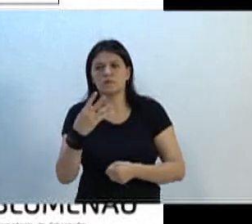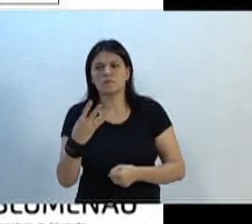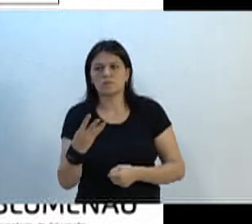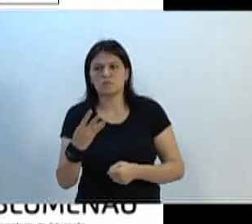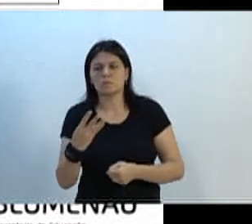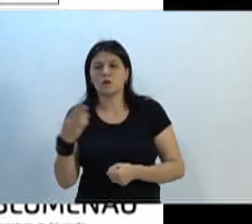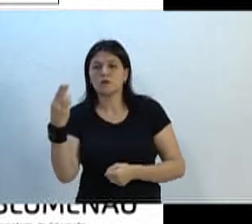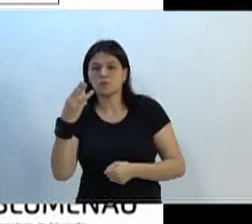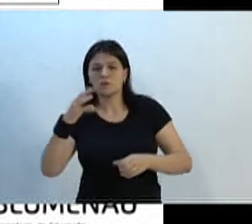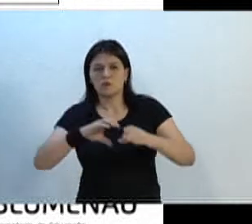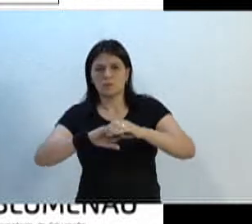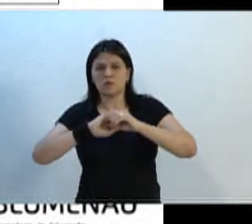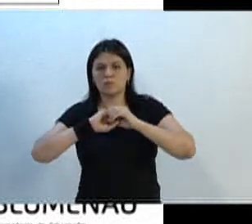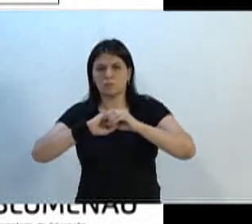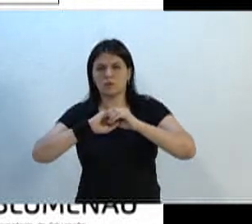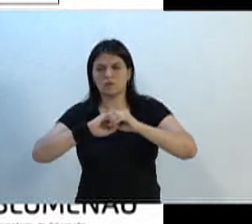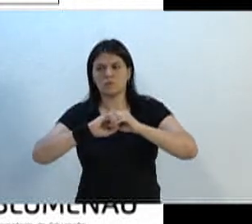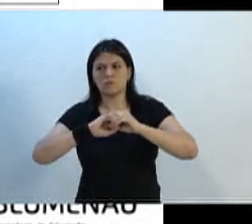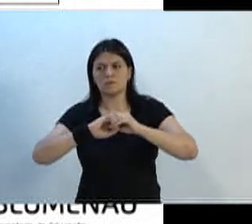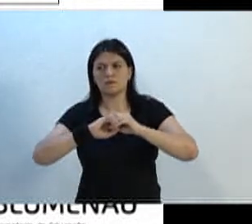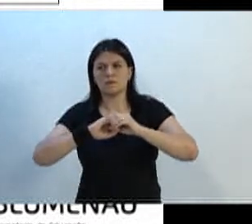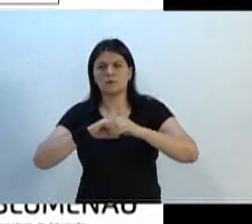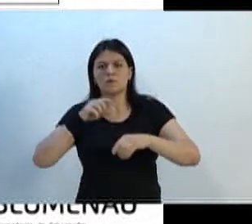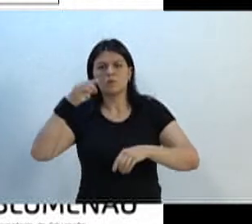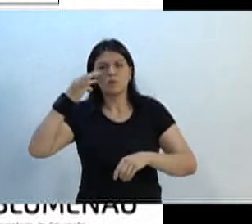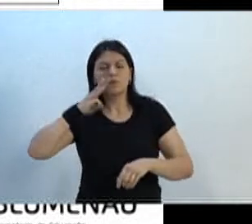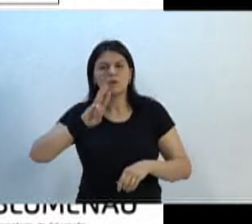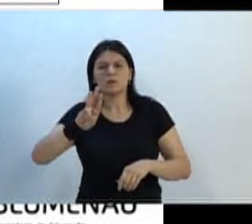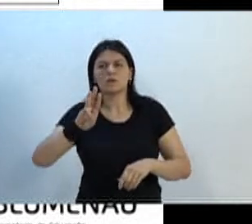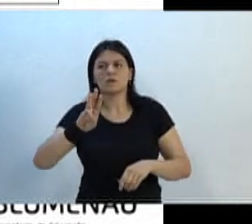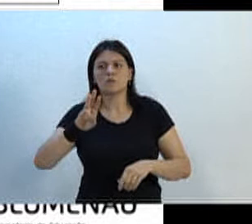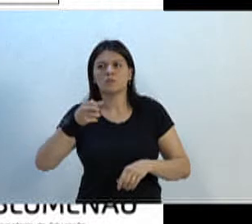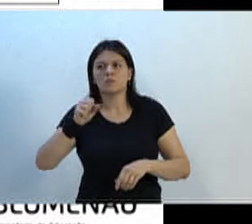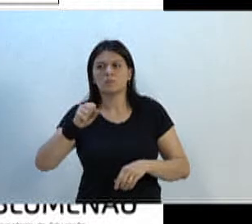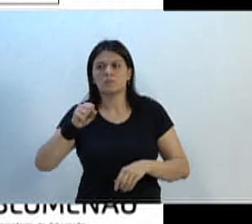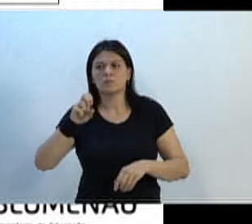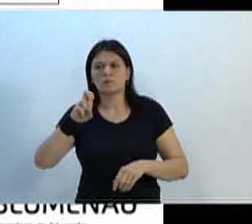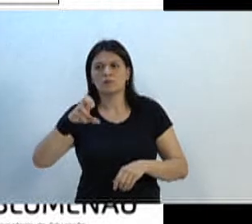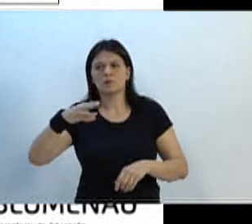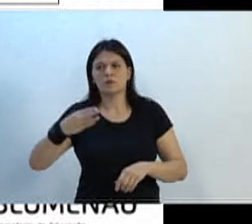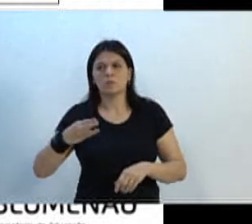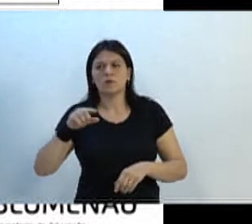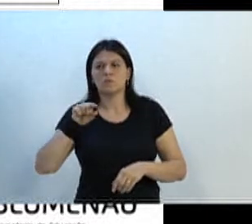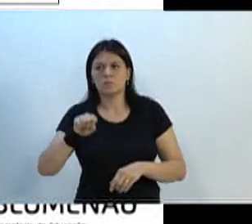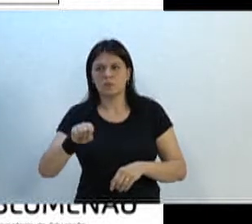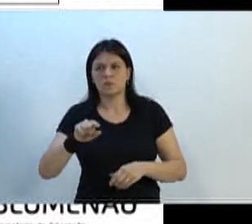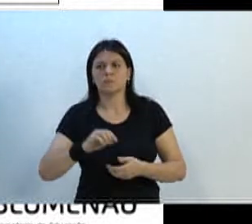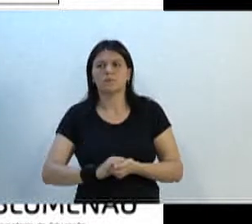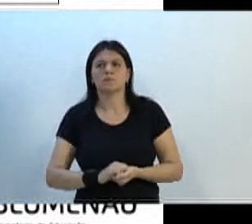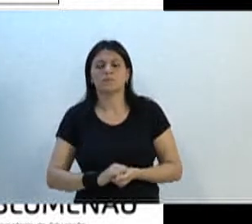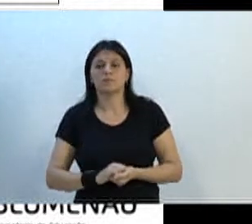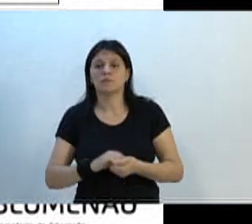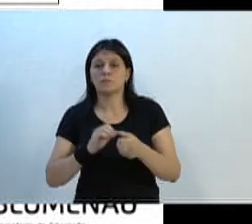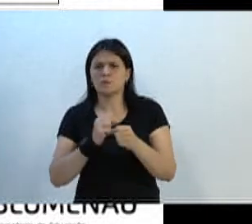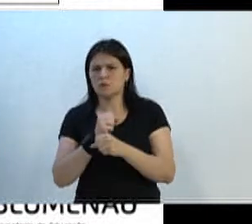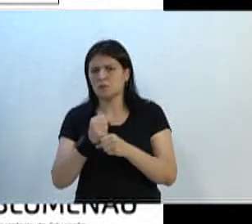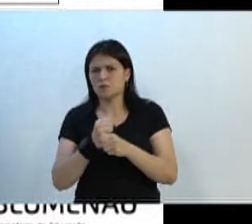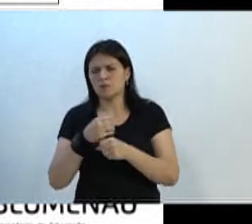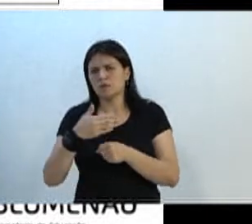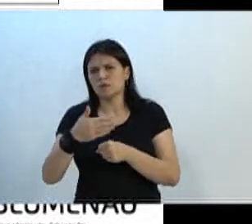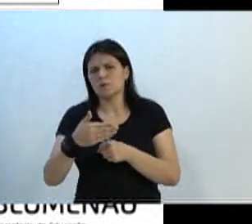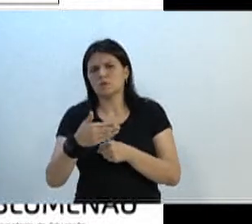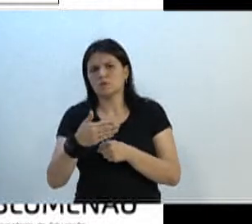cooperativas foi executado um milhão e 854 mil nesse ano nesse último